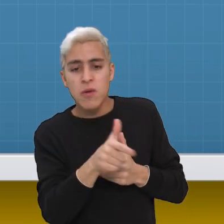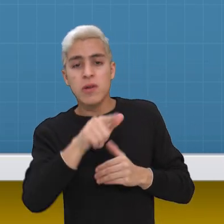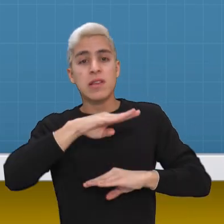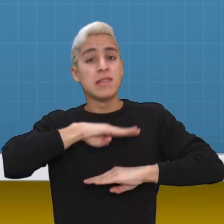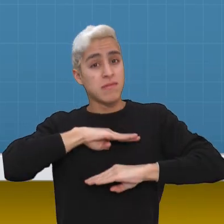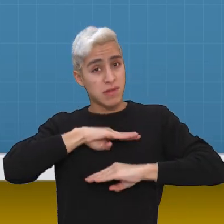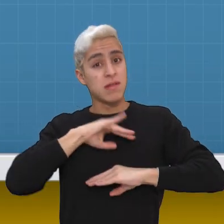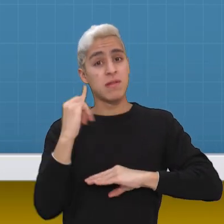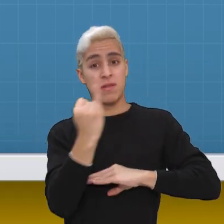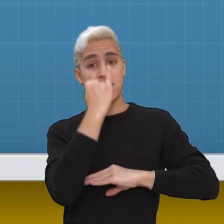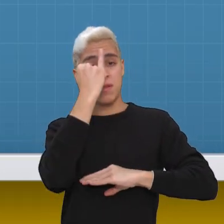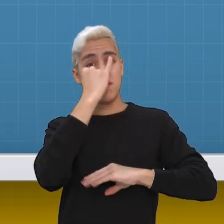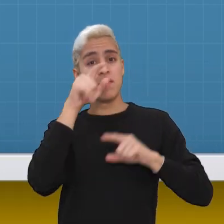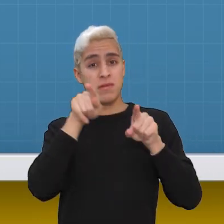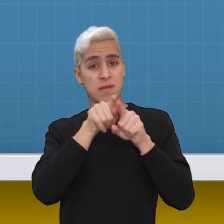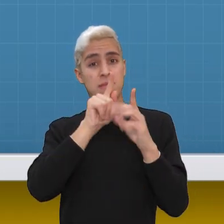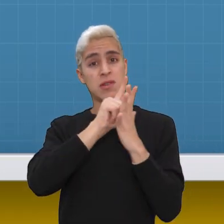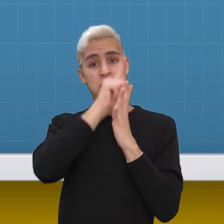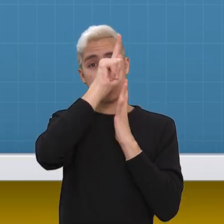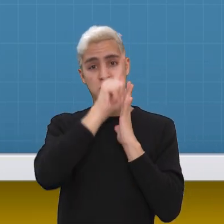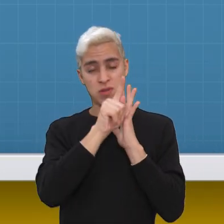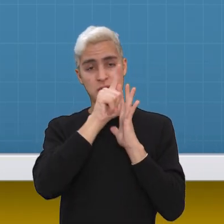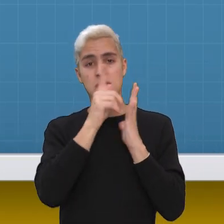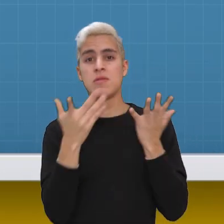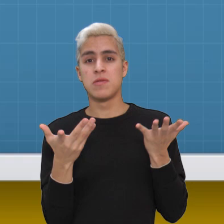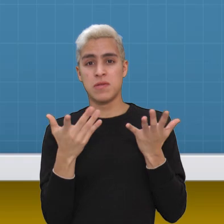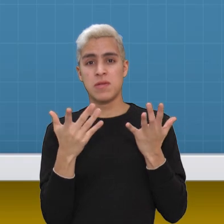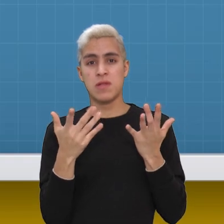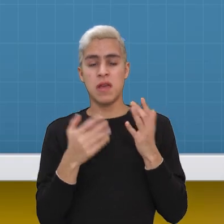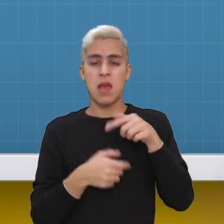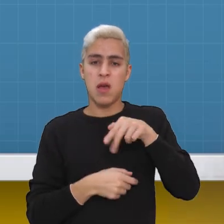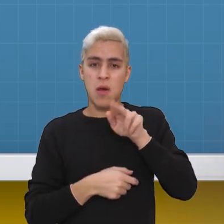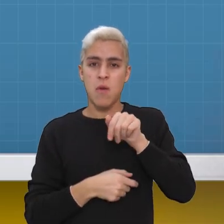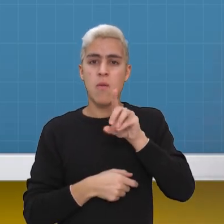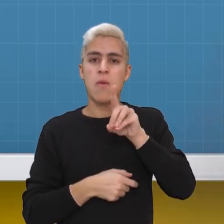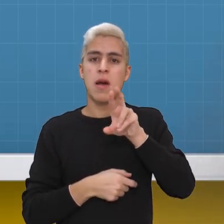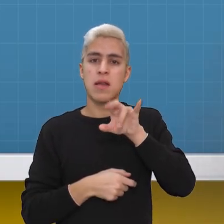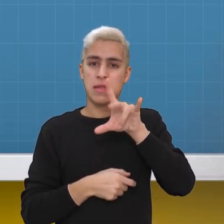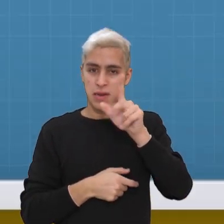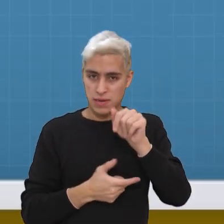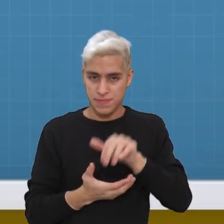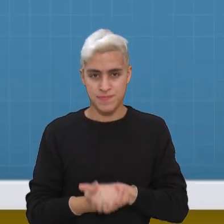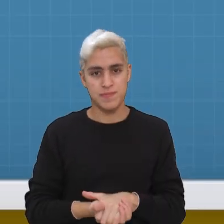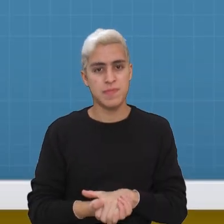outras situações que são do gênero textual quadrinha. Vamos lá?